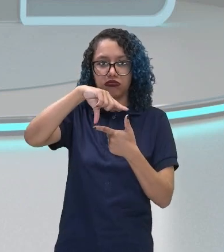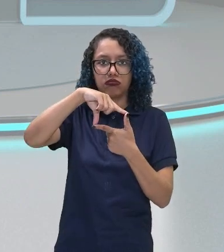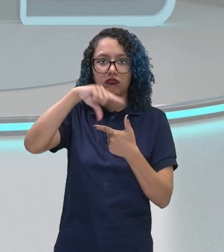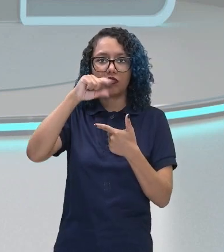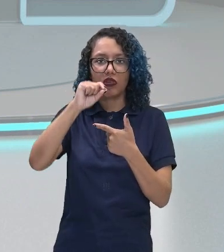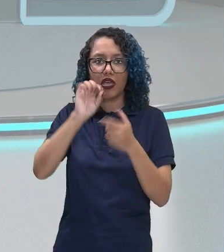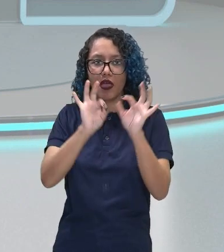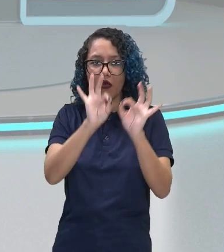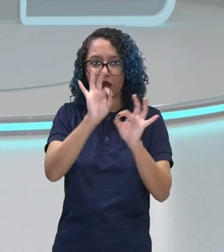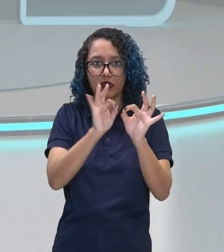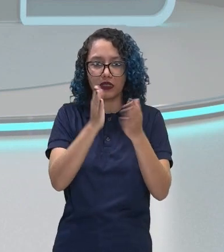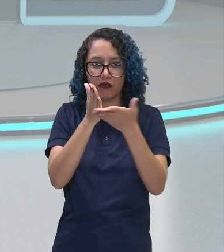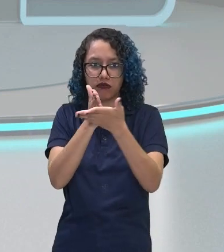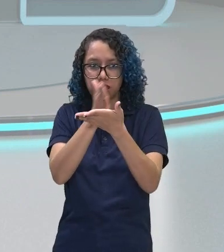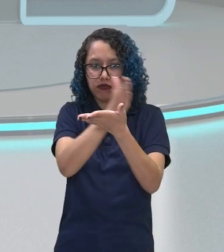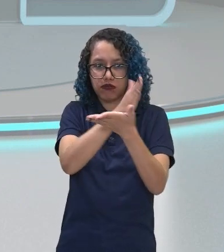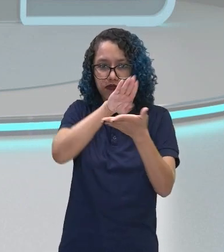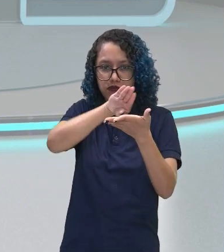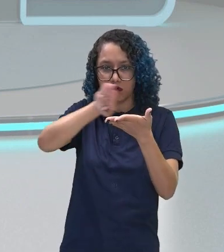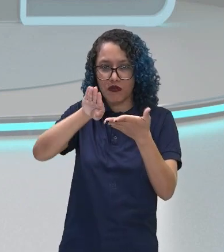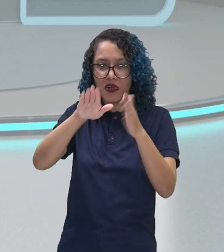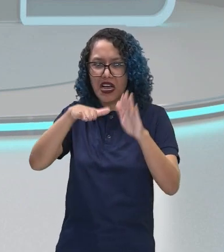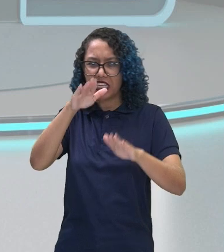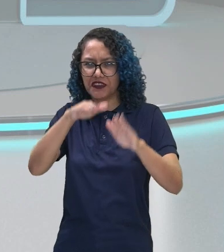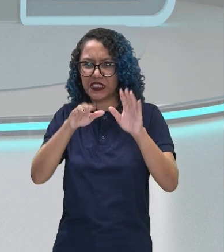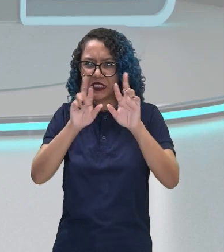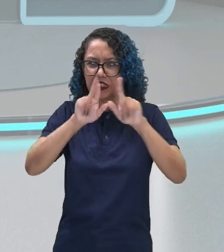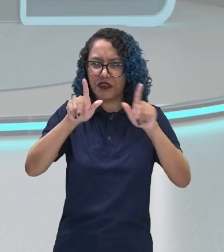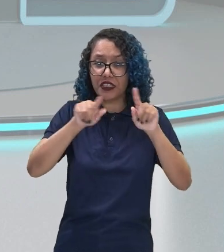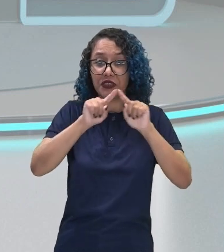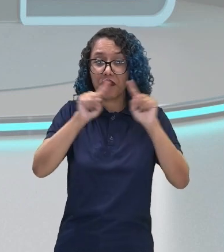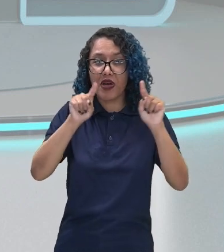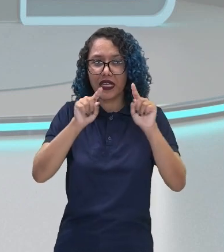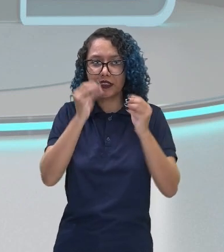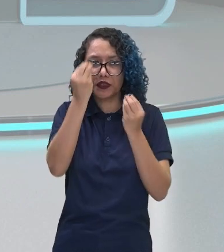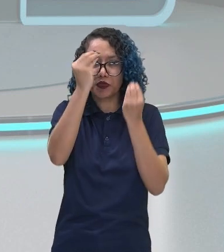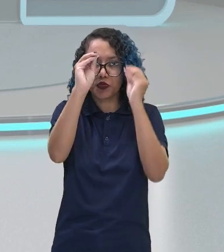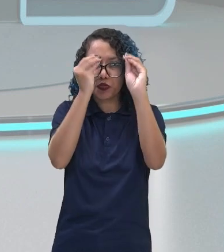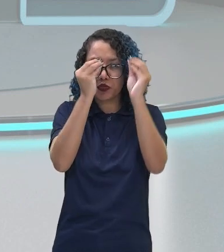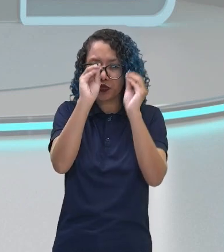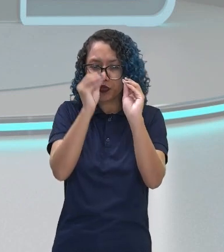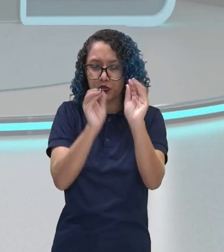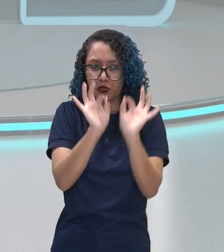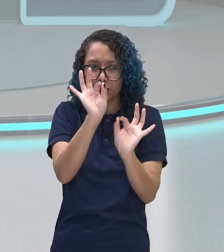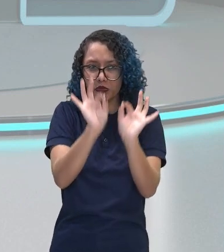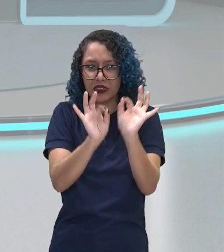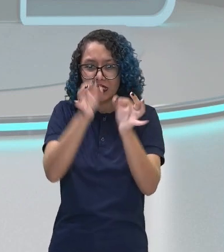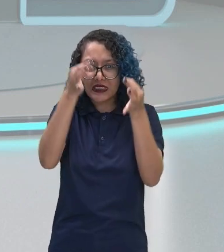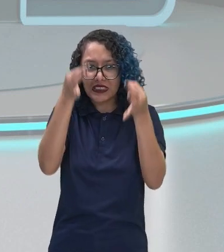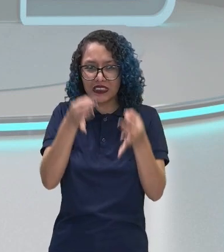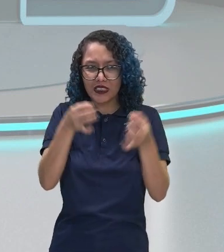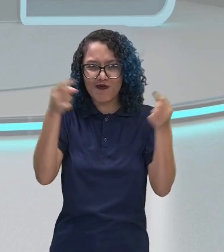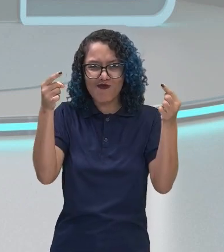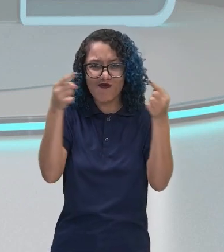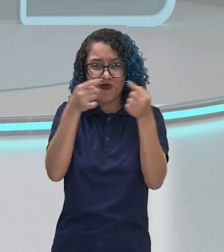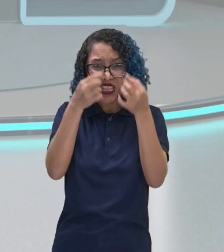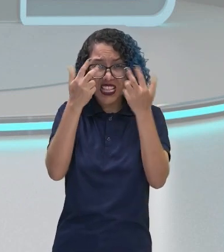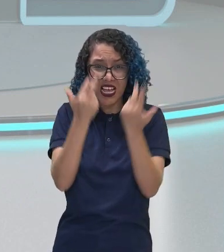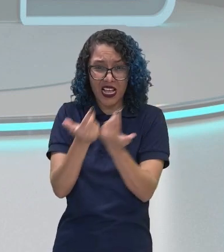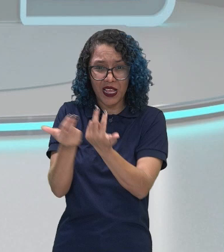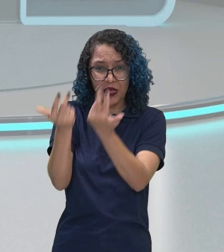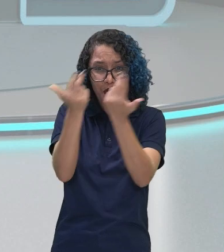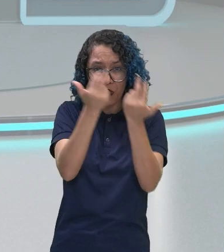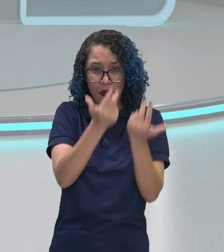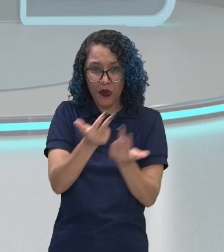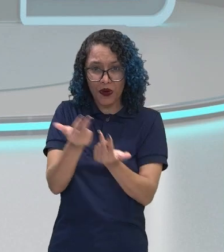as partes podem parecer diferentes, mas quando calculadas, elas vão ser iguais.